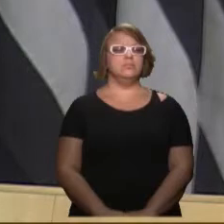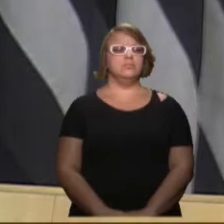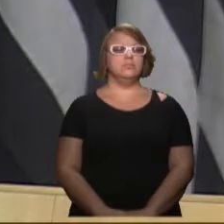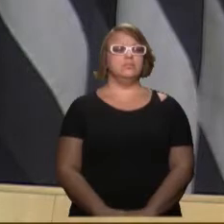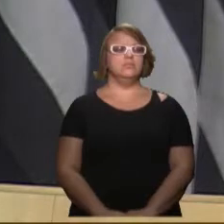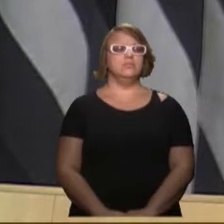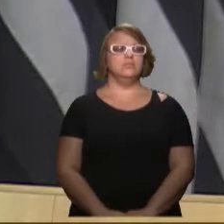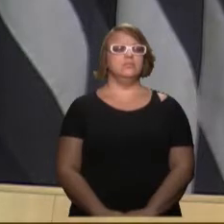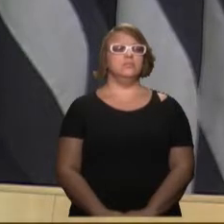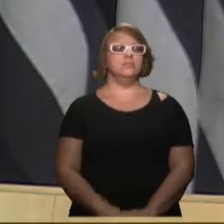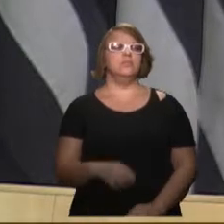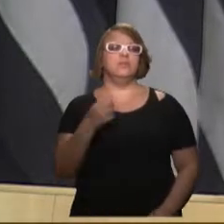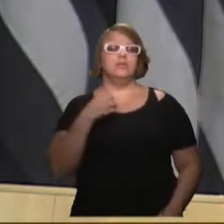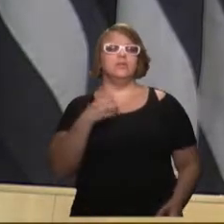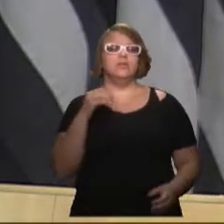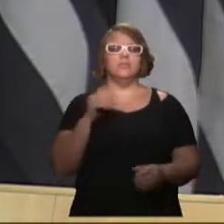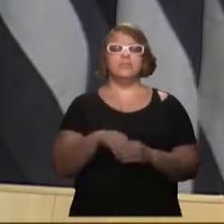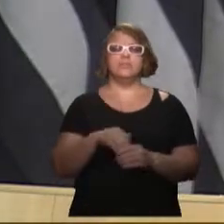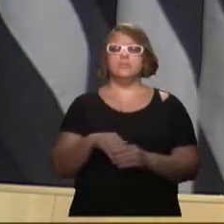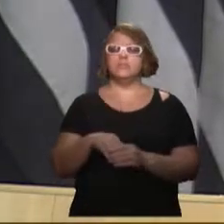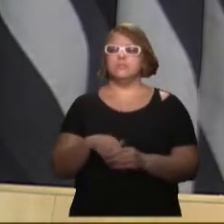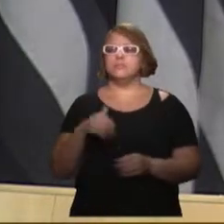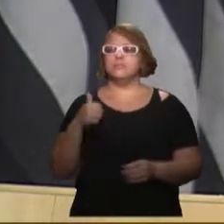votei favorável. Fico um pouco